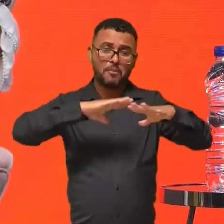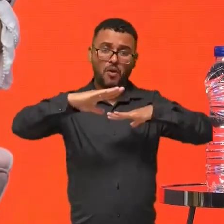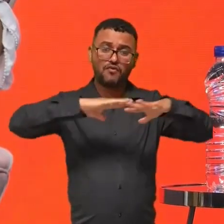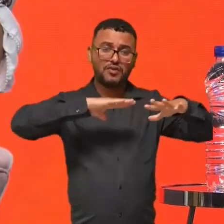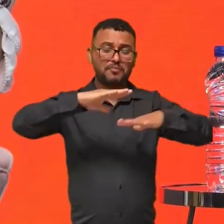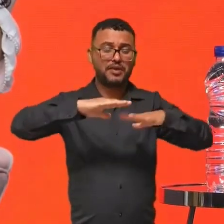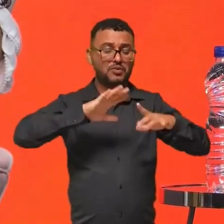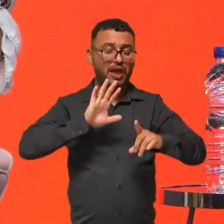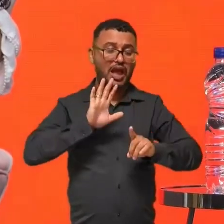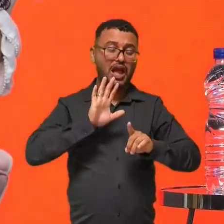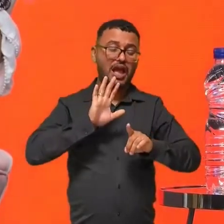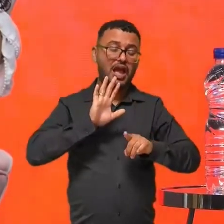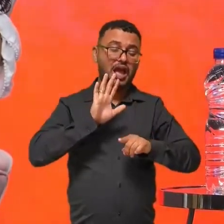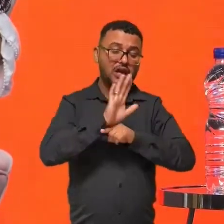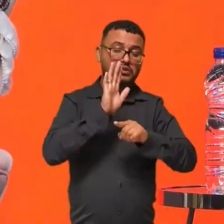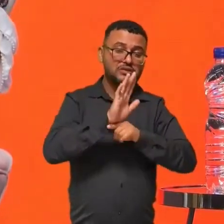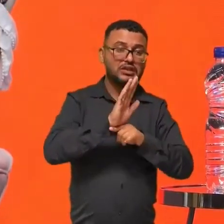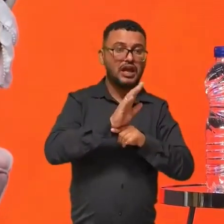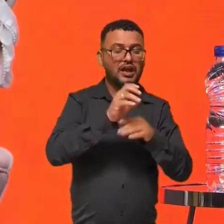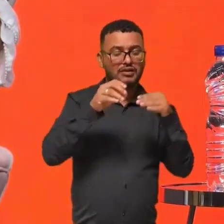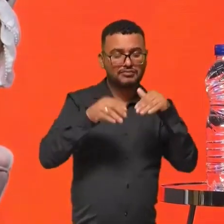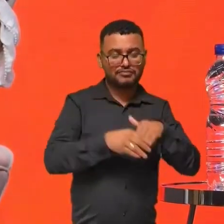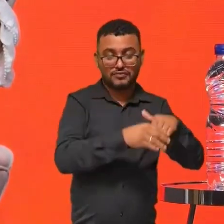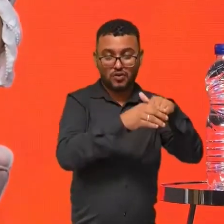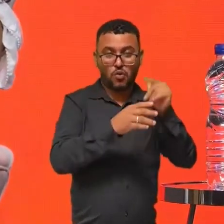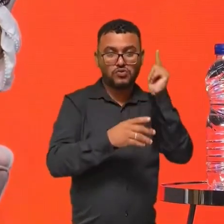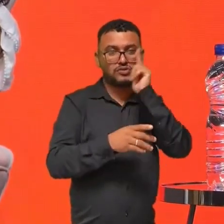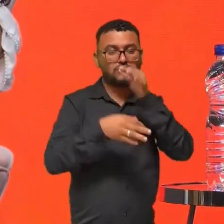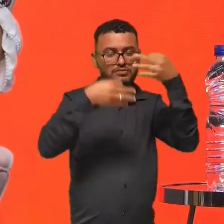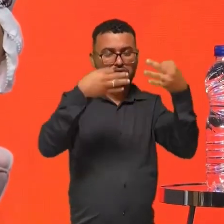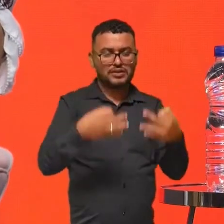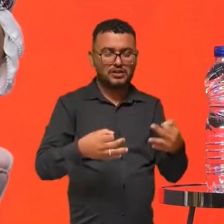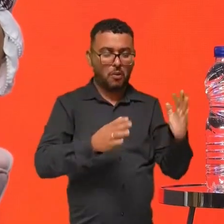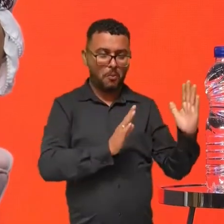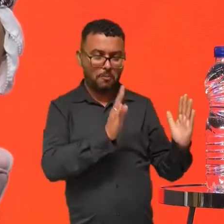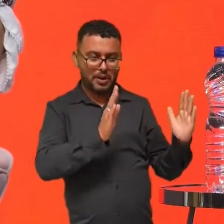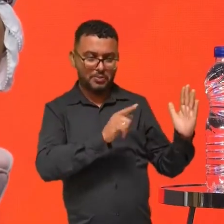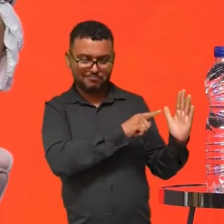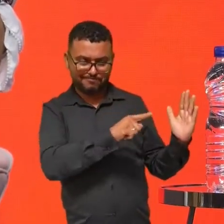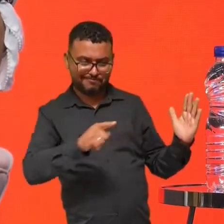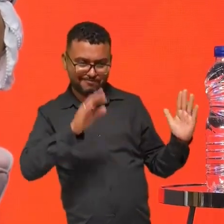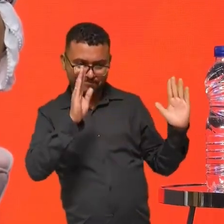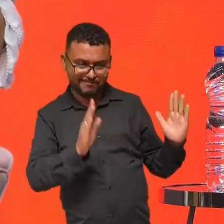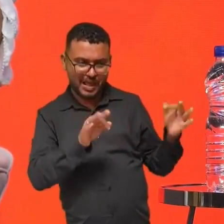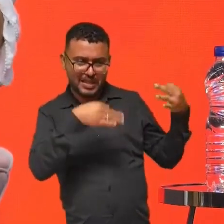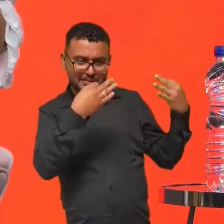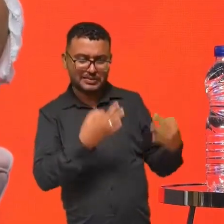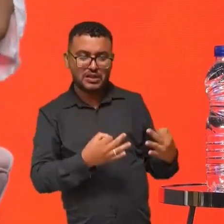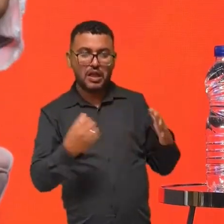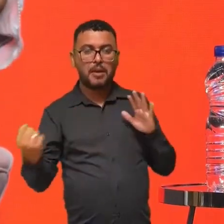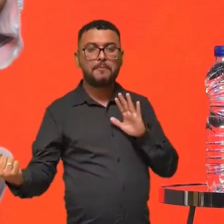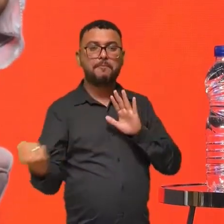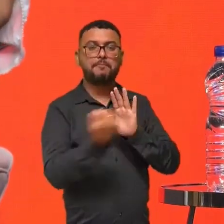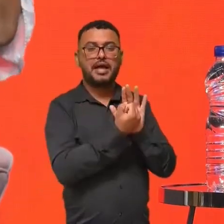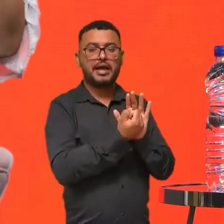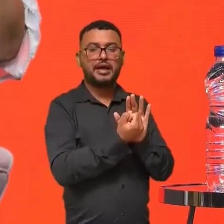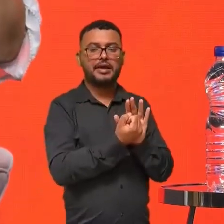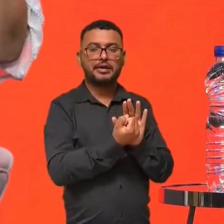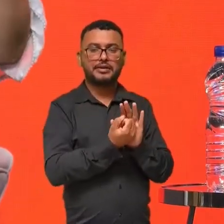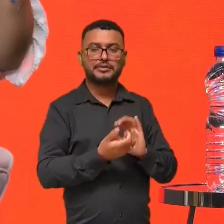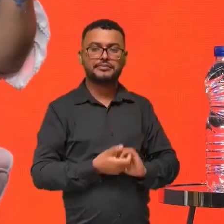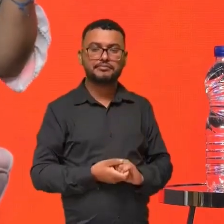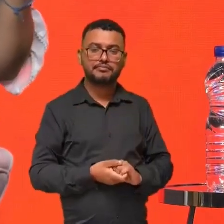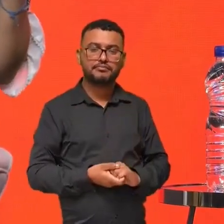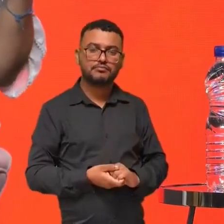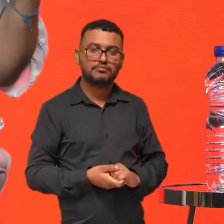que deram certo no último período e que são muito marcantes. Poderia começar a falar